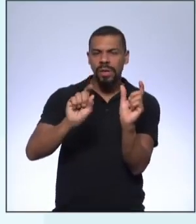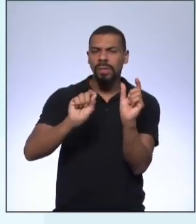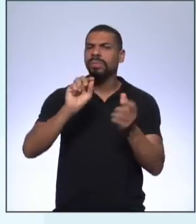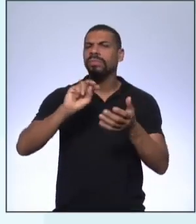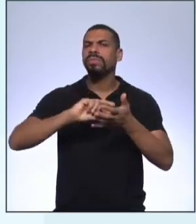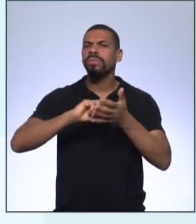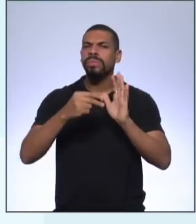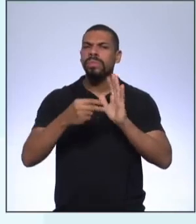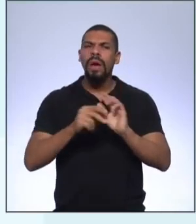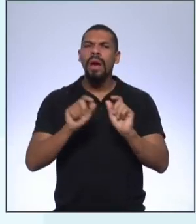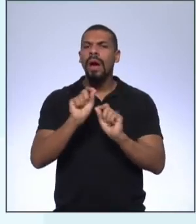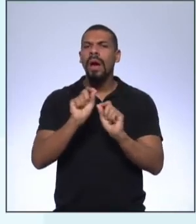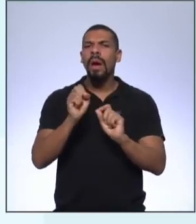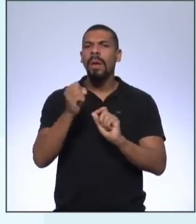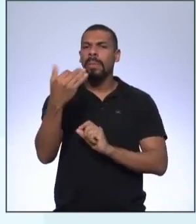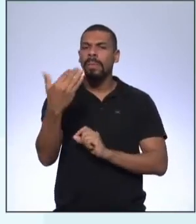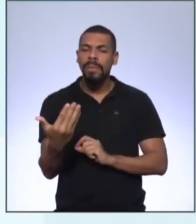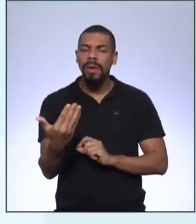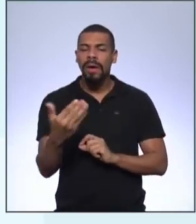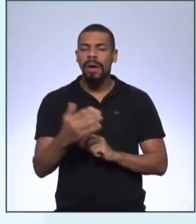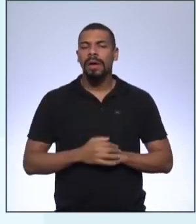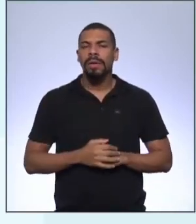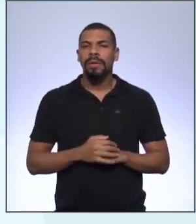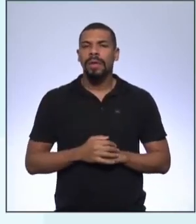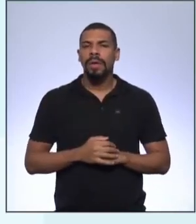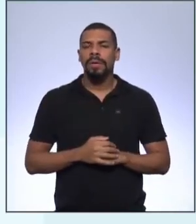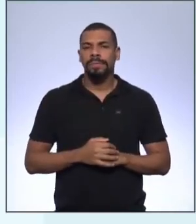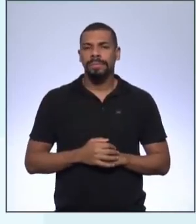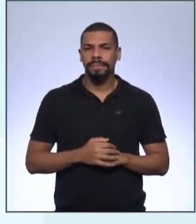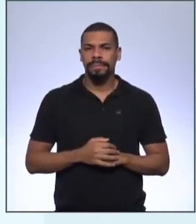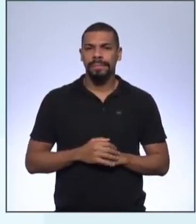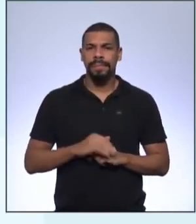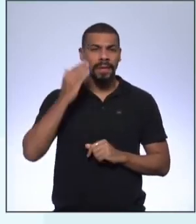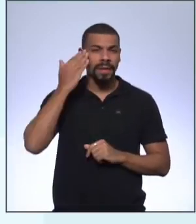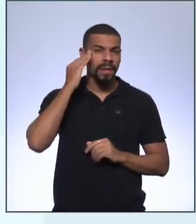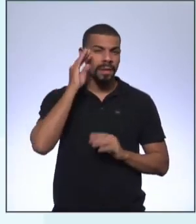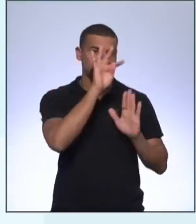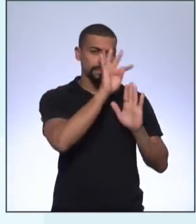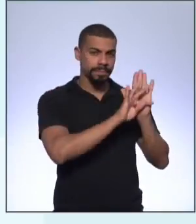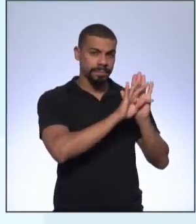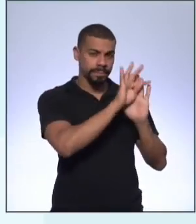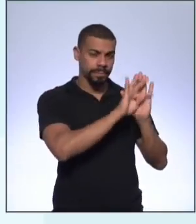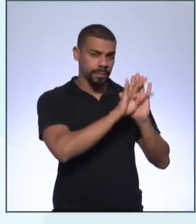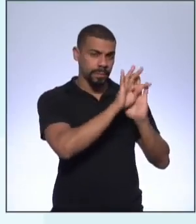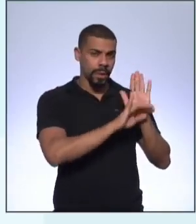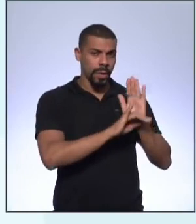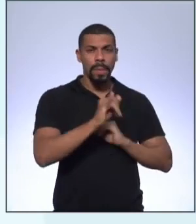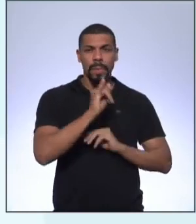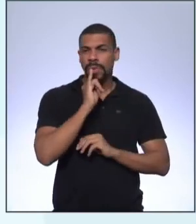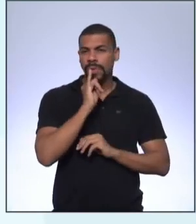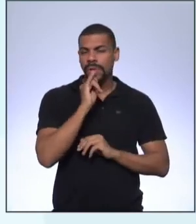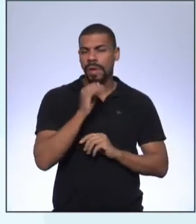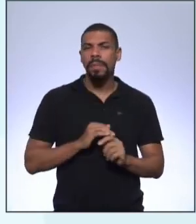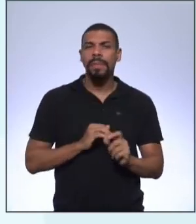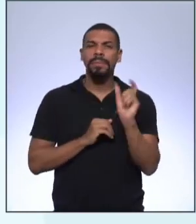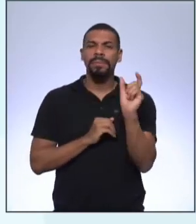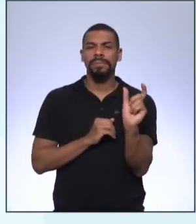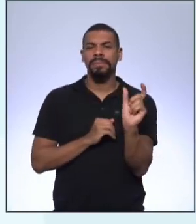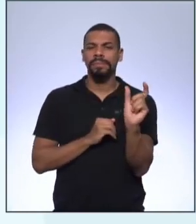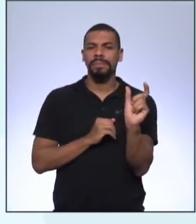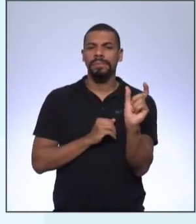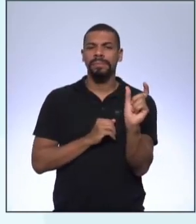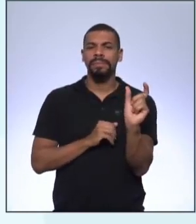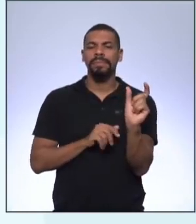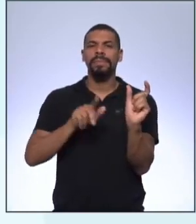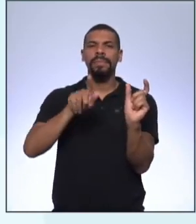São maneiras que você pode usar para conseguir entender o texto. Por exemplo, a gente tem aquela expressão plug and